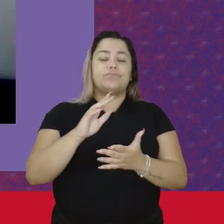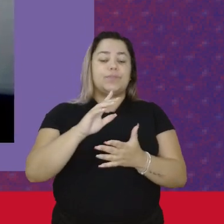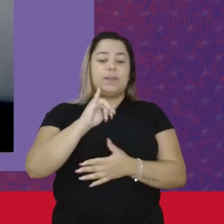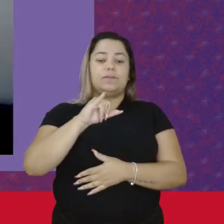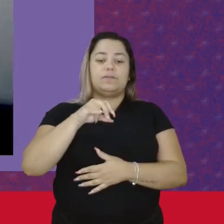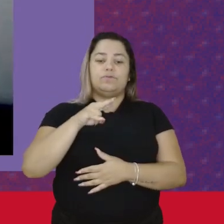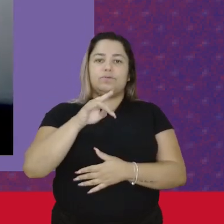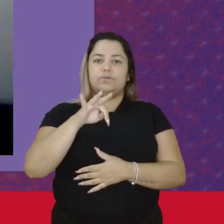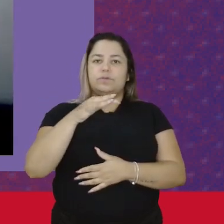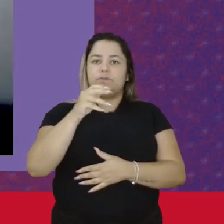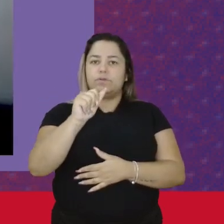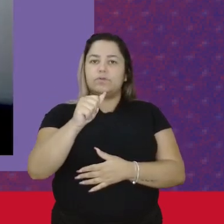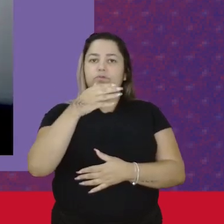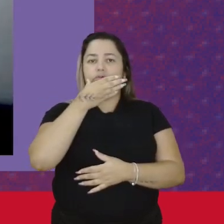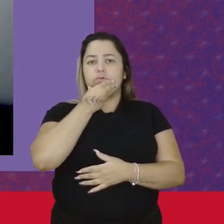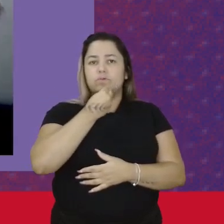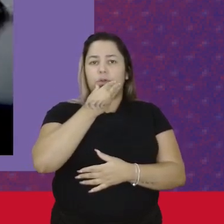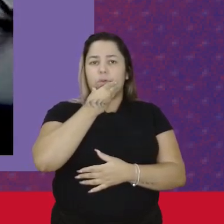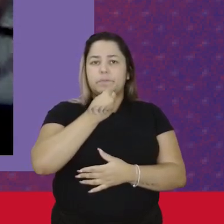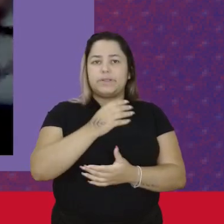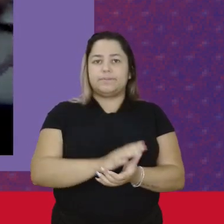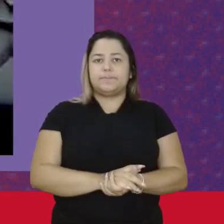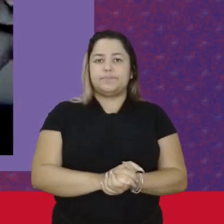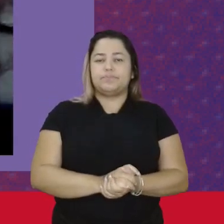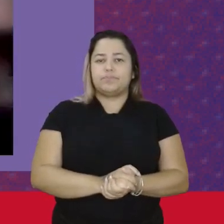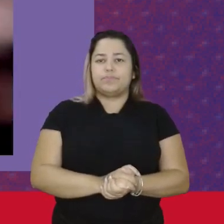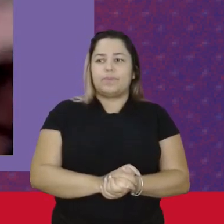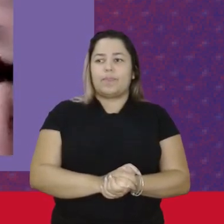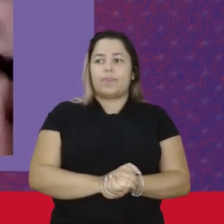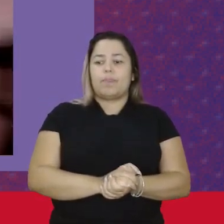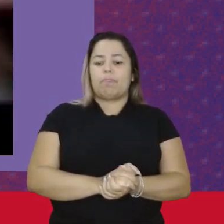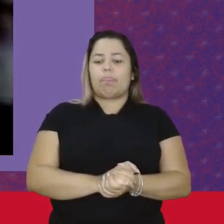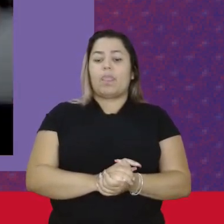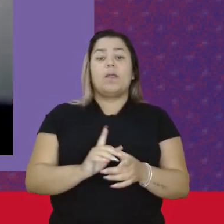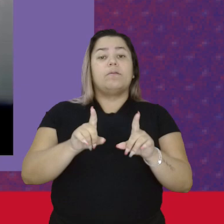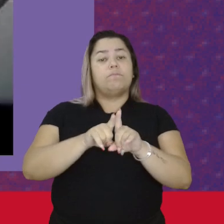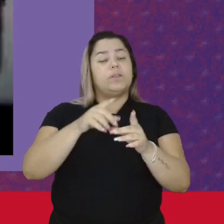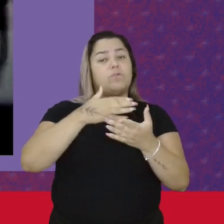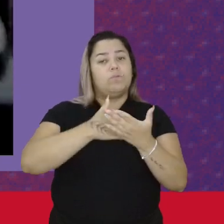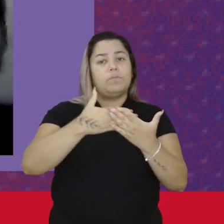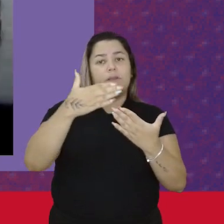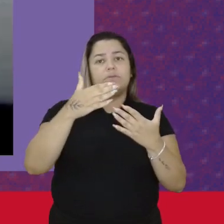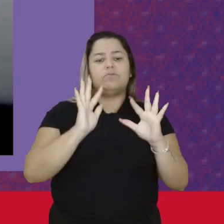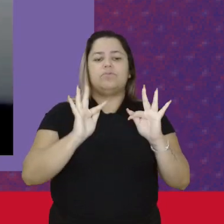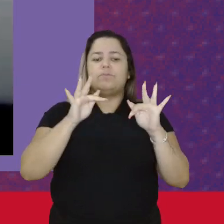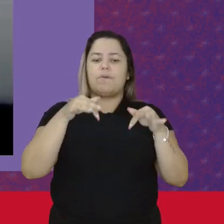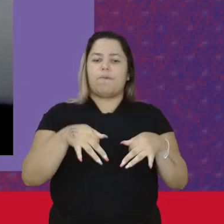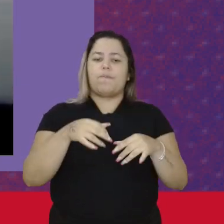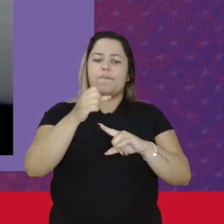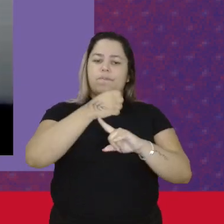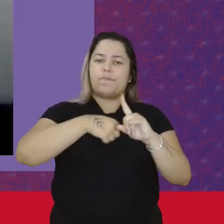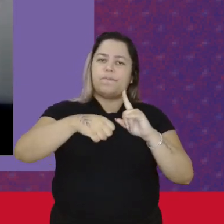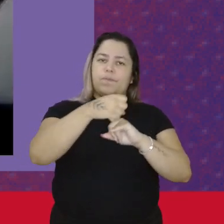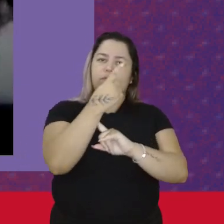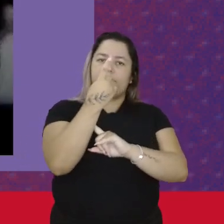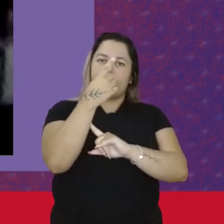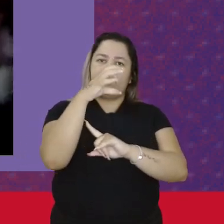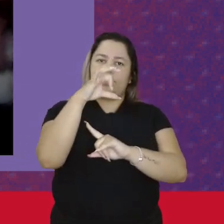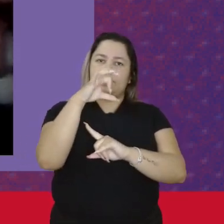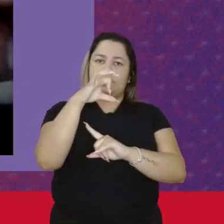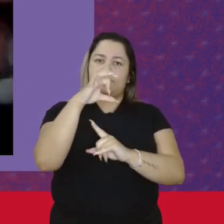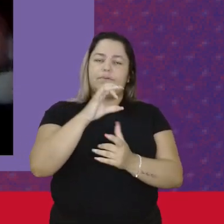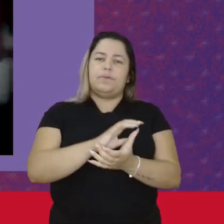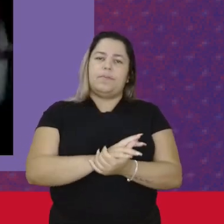né? Então, isso no final do século XIX, né? Do